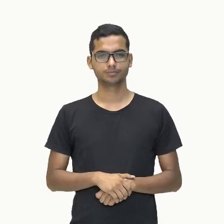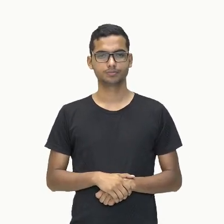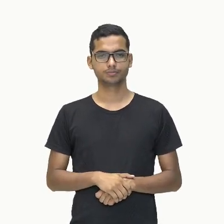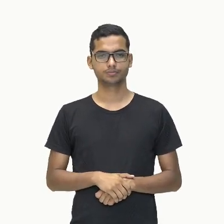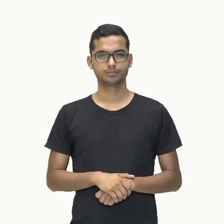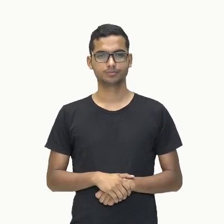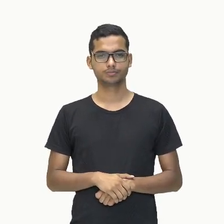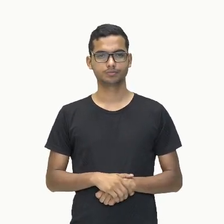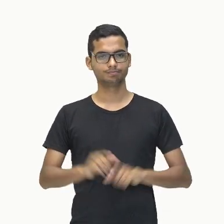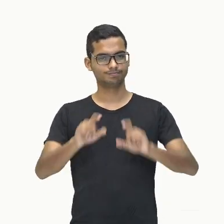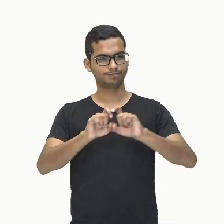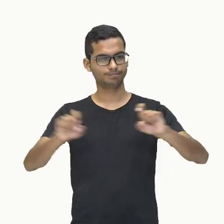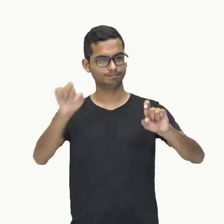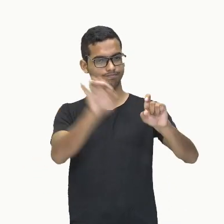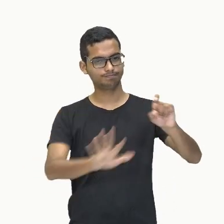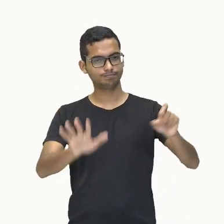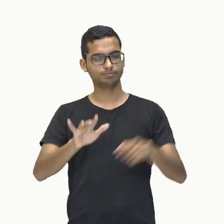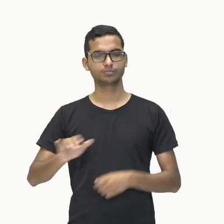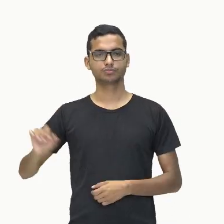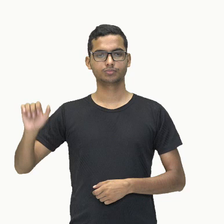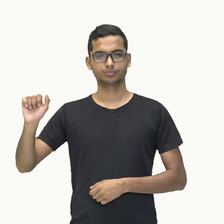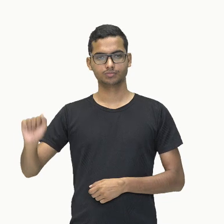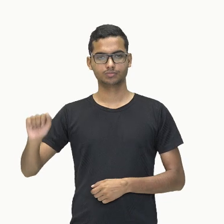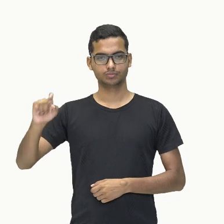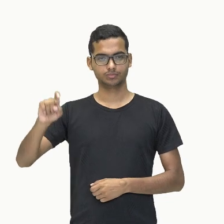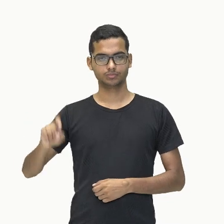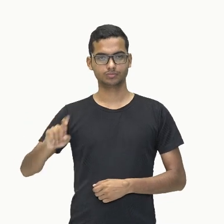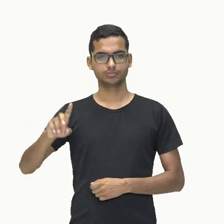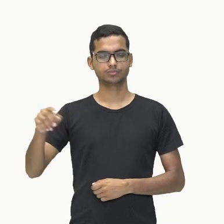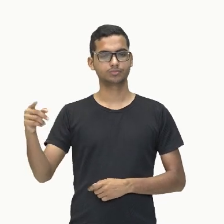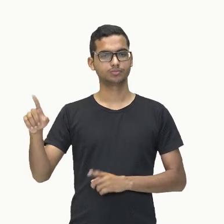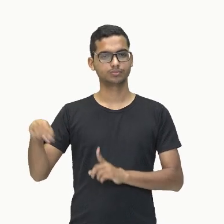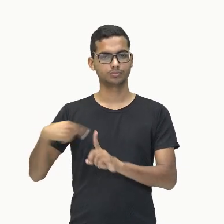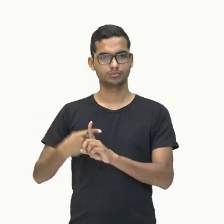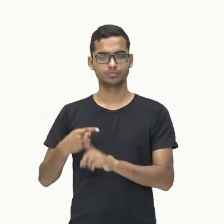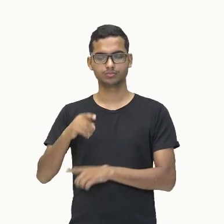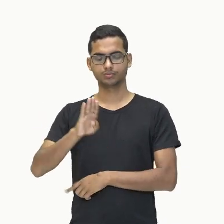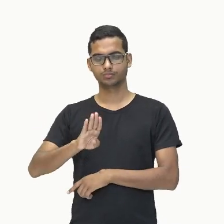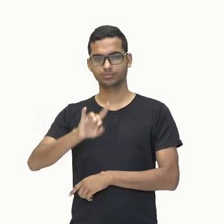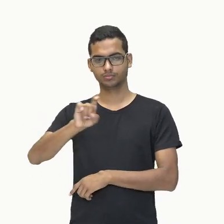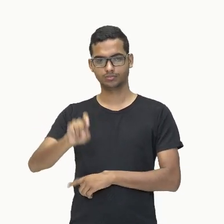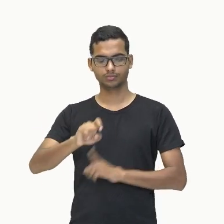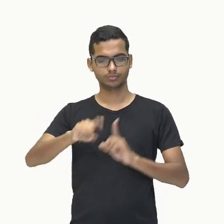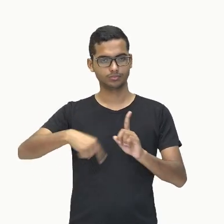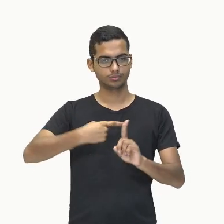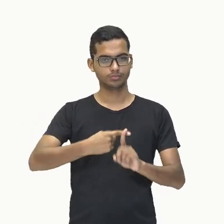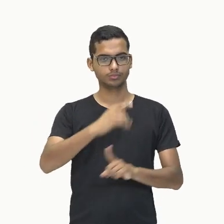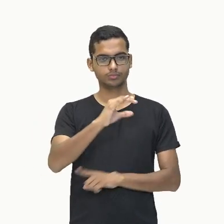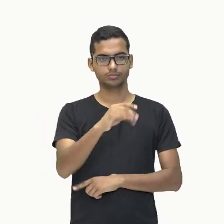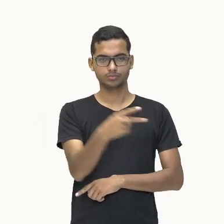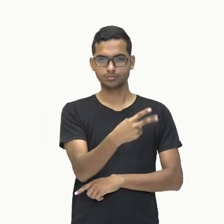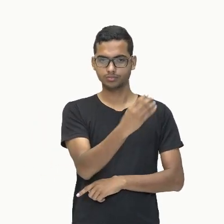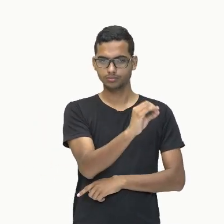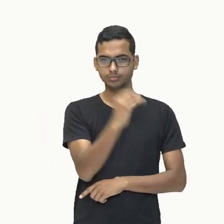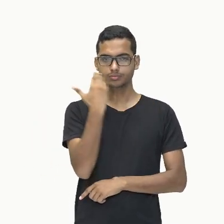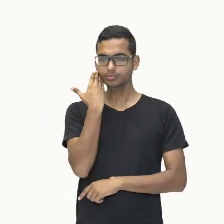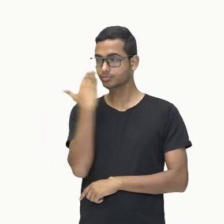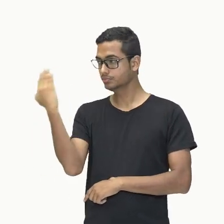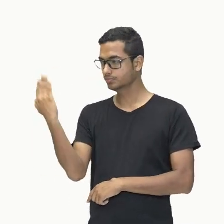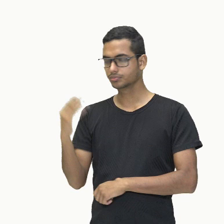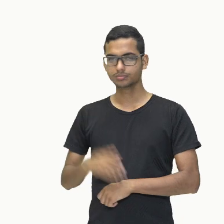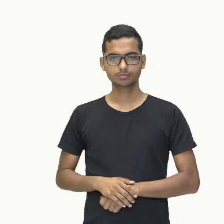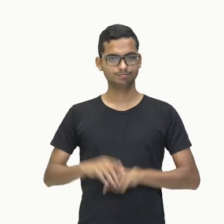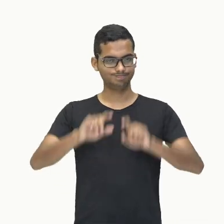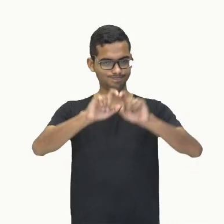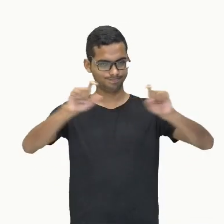forma geral, né? AX mais BX mais C igual a zero. Então, eu vou escrever aqui em cima, só para a gente não esquecer,